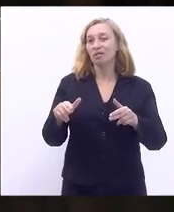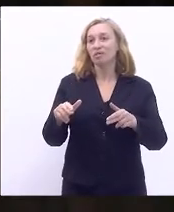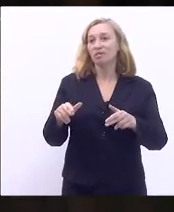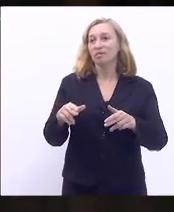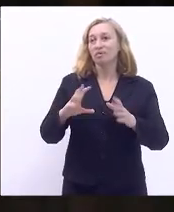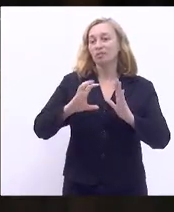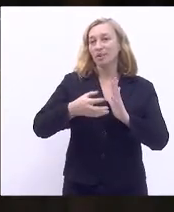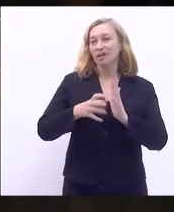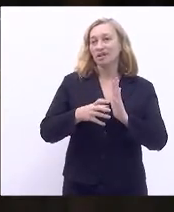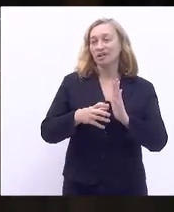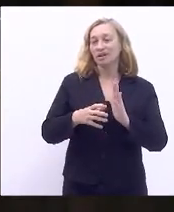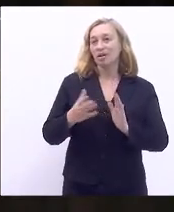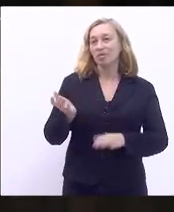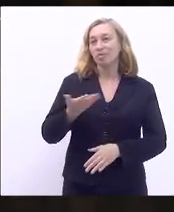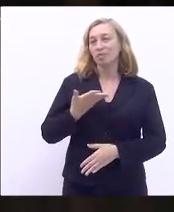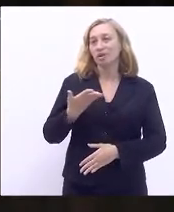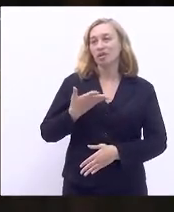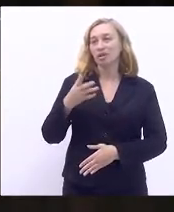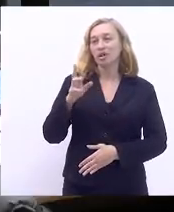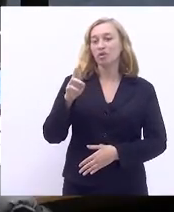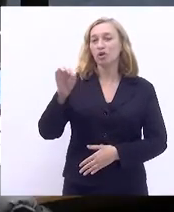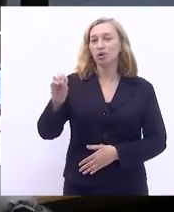Eurico Júnior.